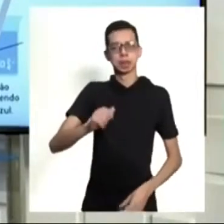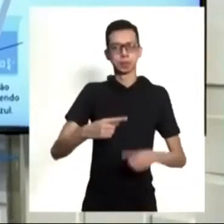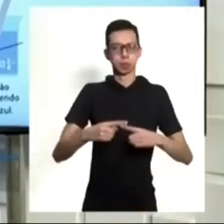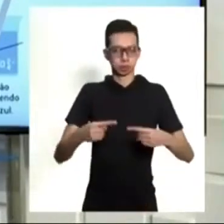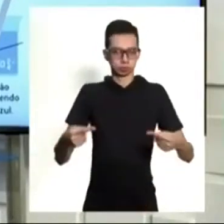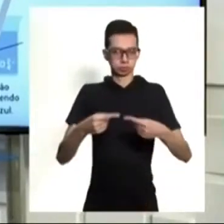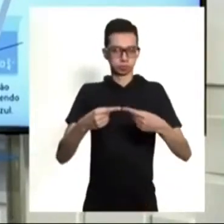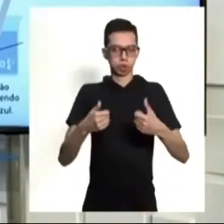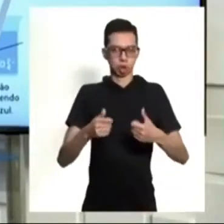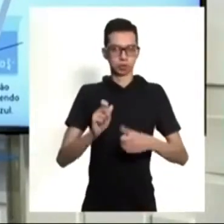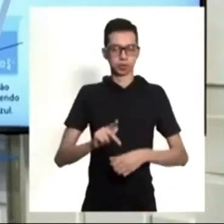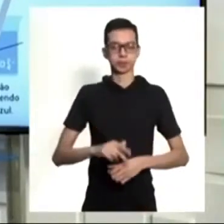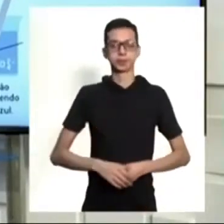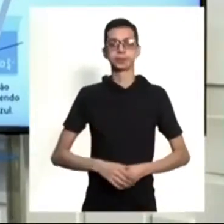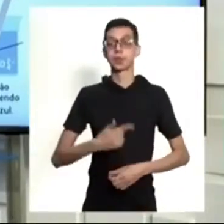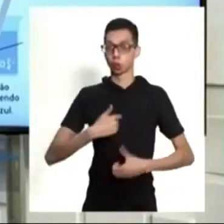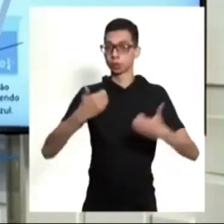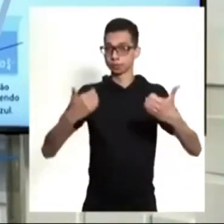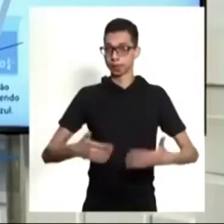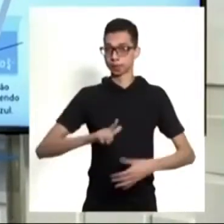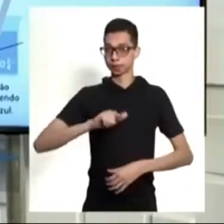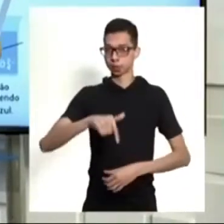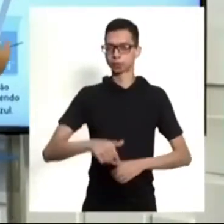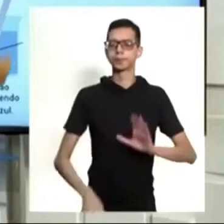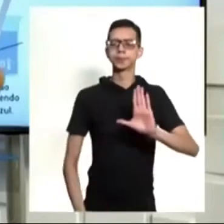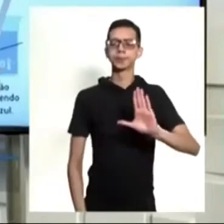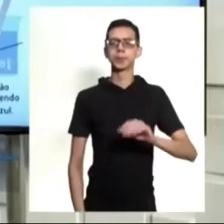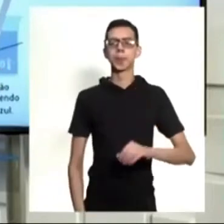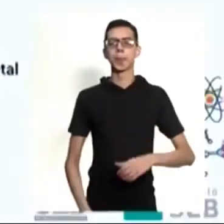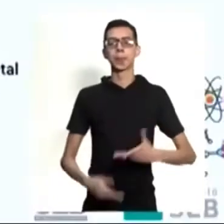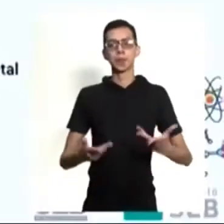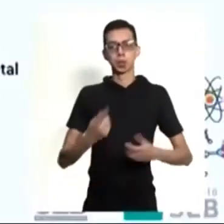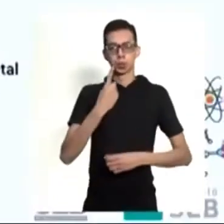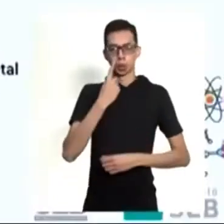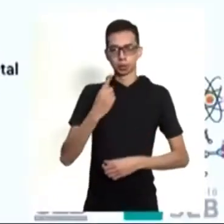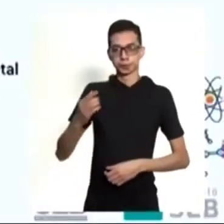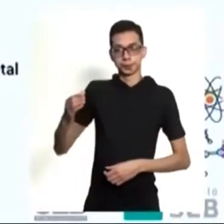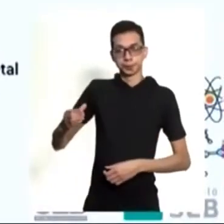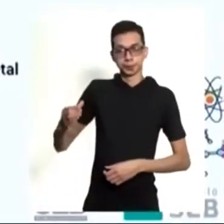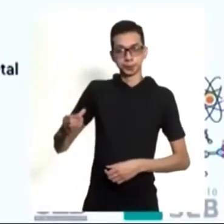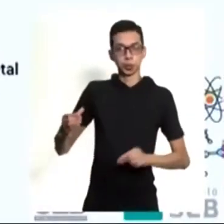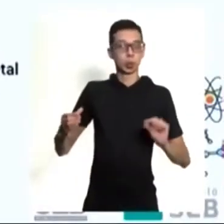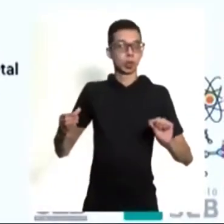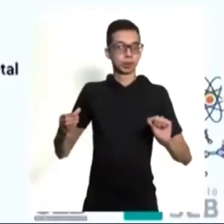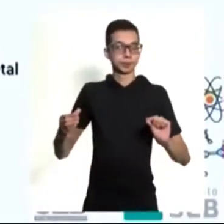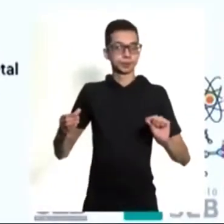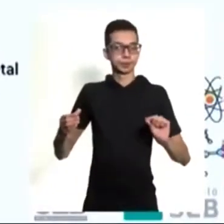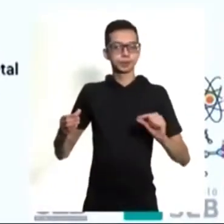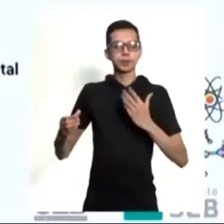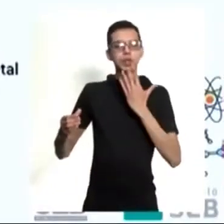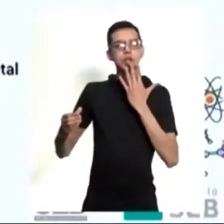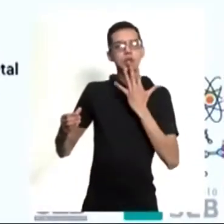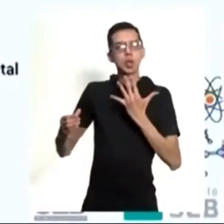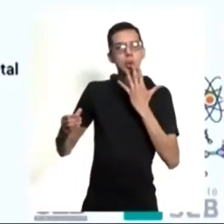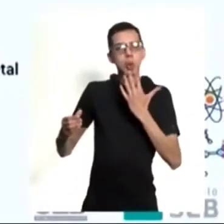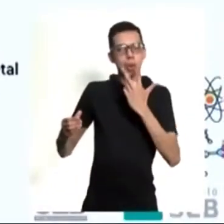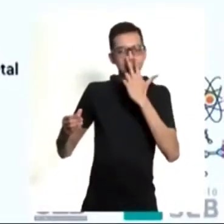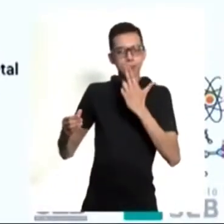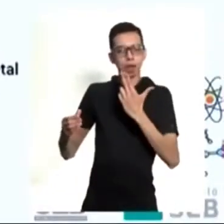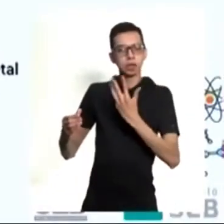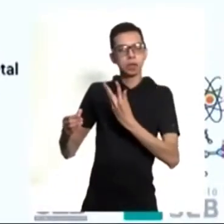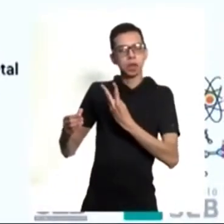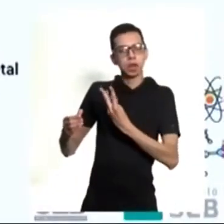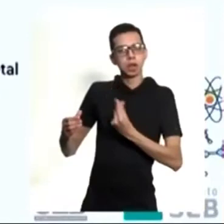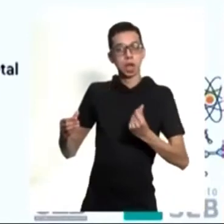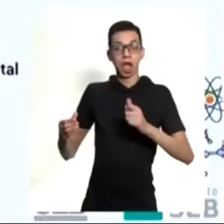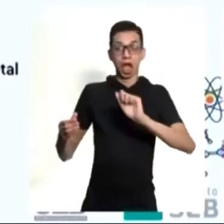tenho uma solução, então tem o cátion, o zinco 2+, e ele percebe nessa solução aqui, ó, que essa solução ela perde a cor, né? Ó, vai perdendo